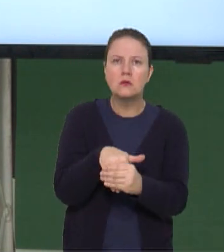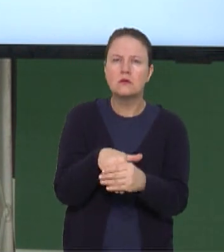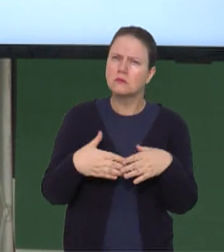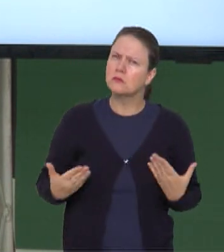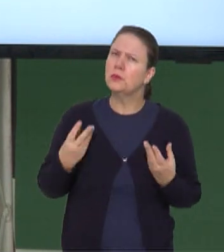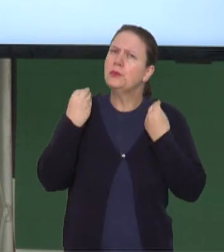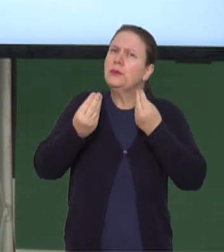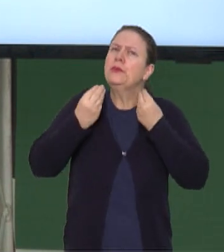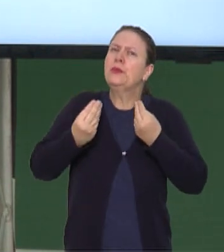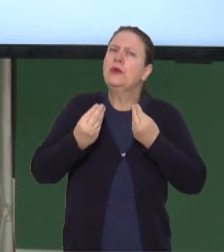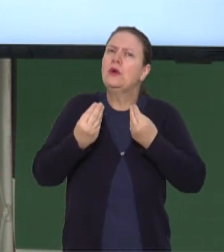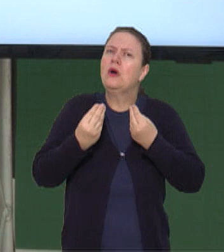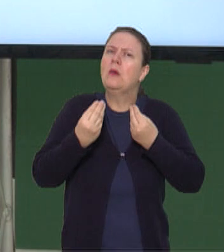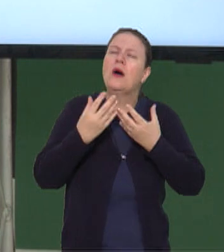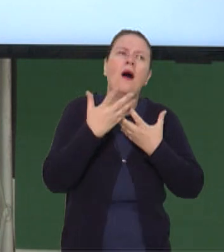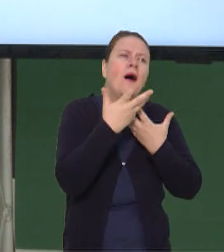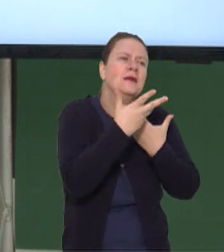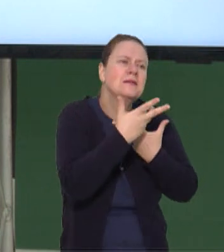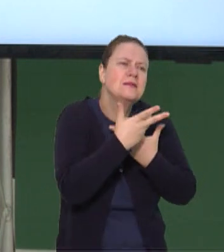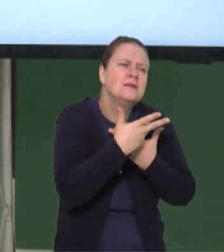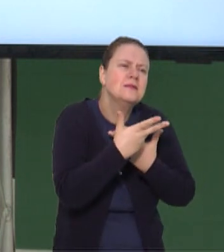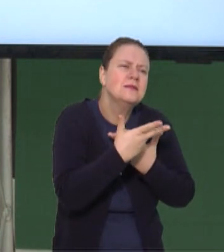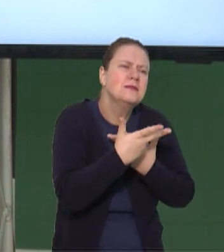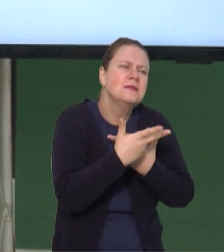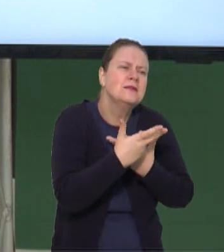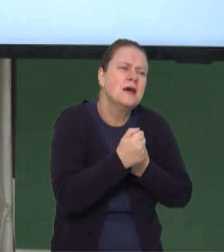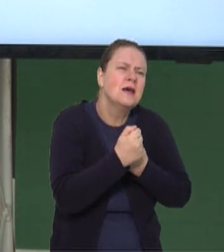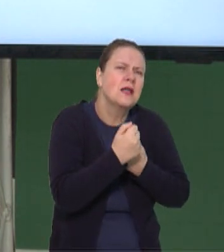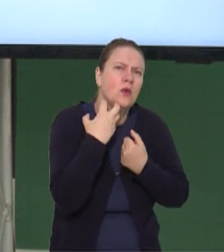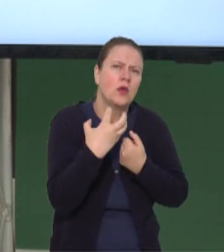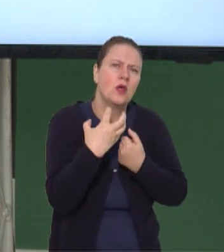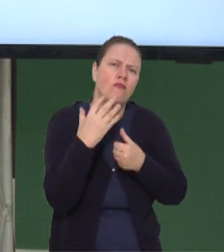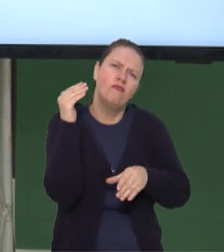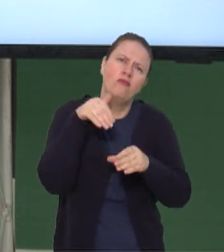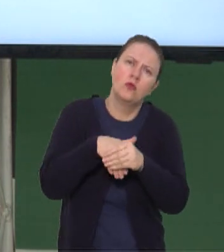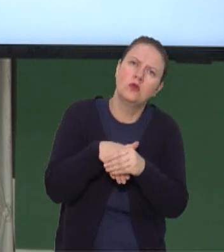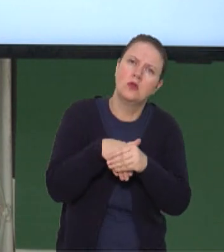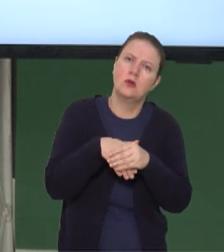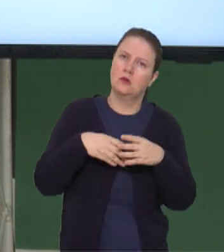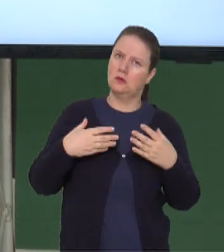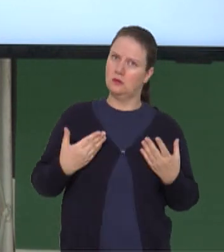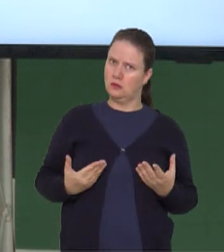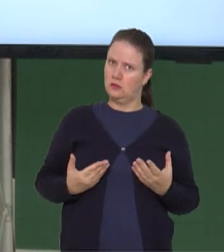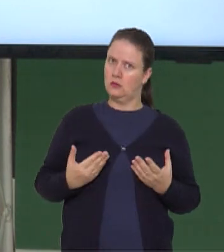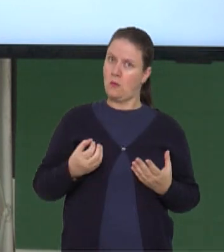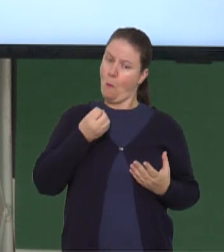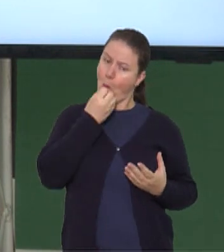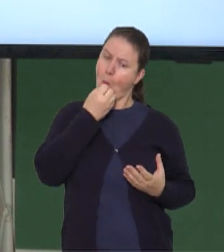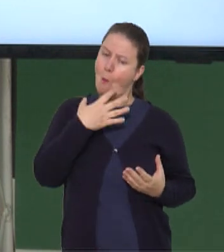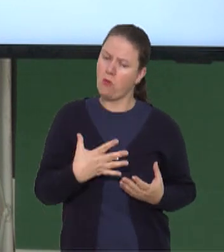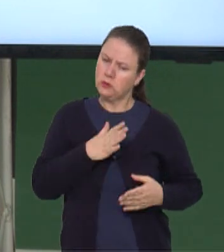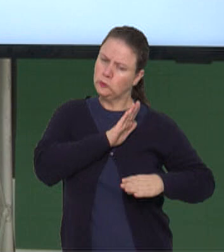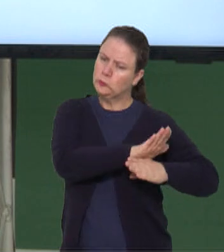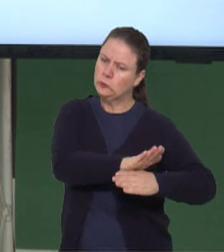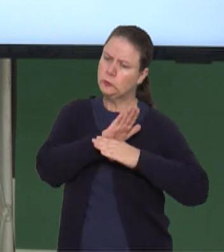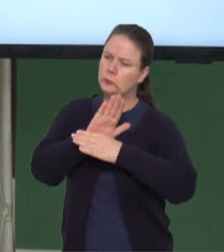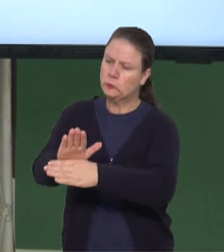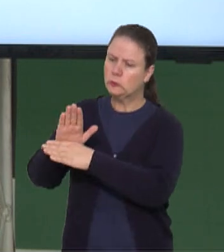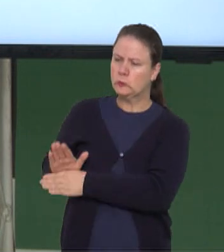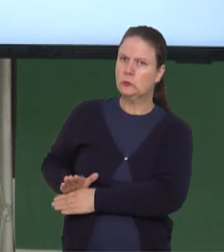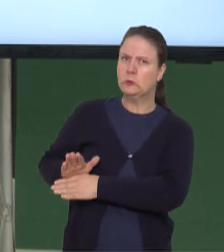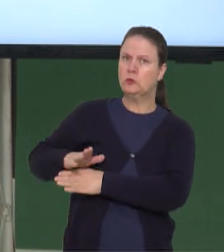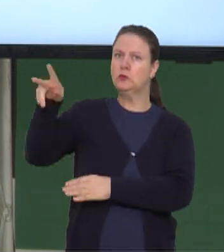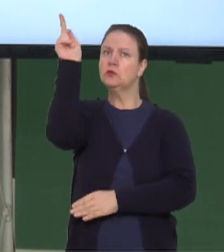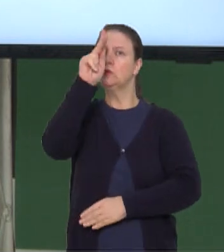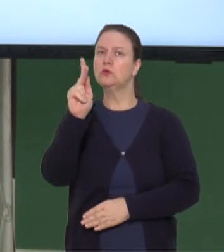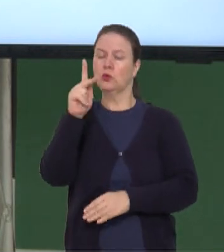você seria atraído até essa urna? O que levaria você a votar pelo bem do seu país, pelo interesse do